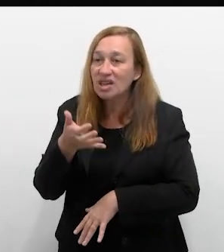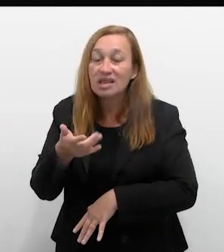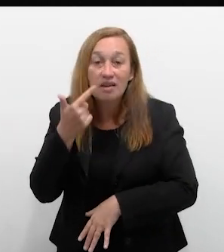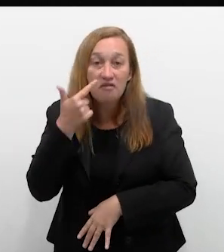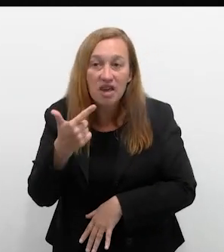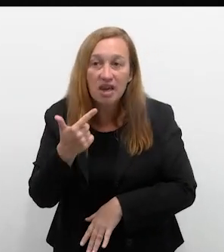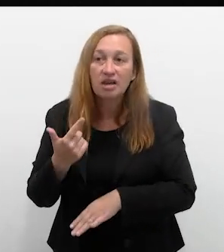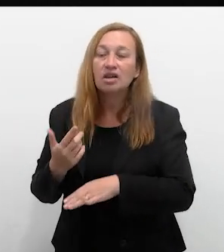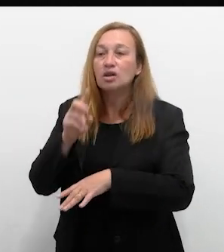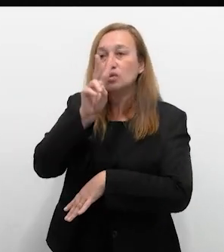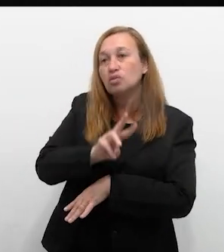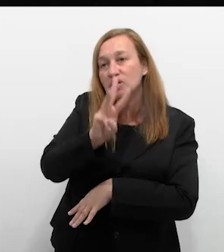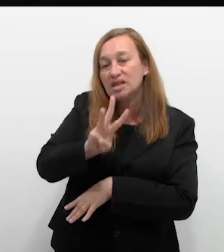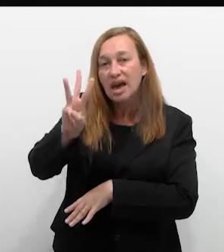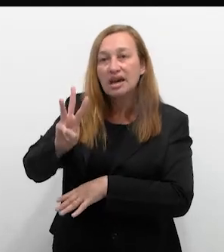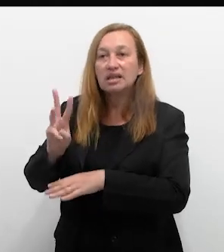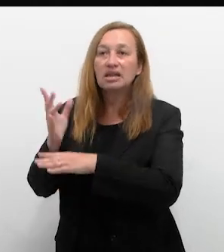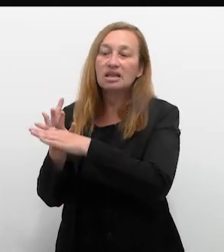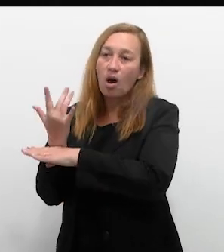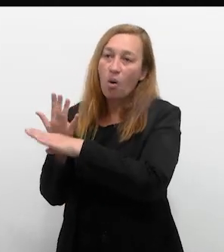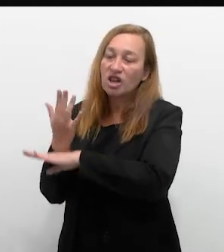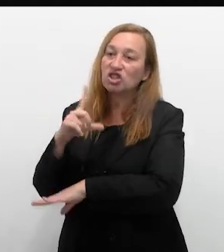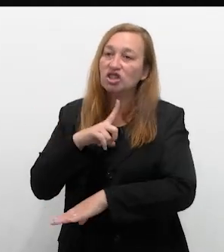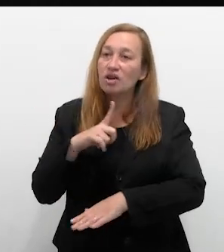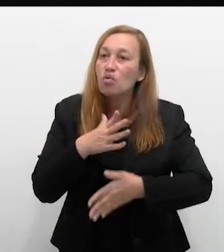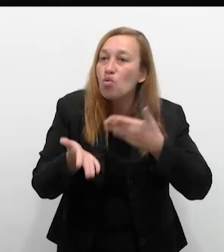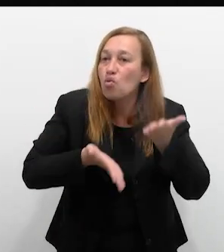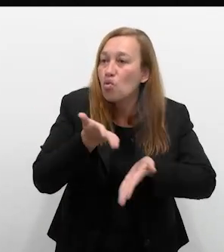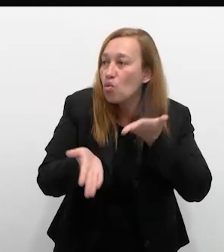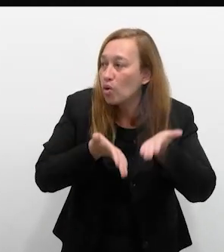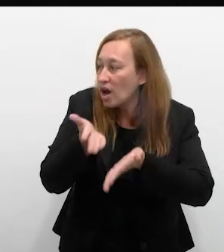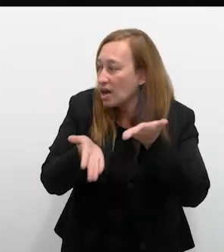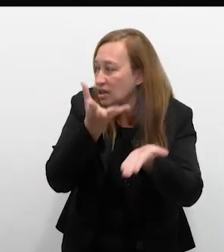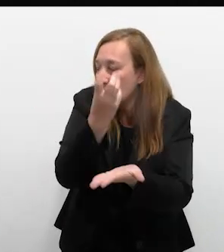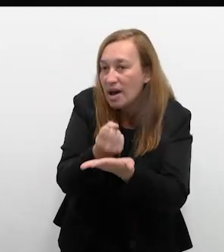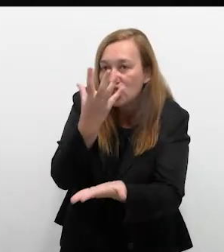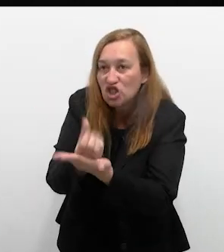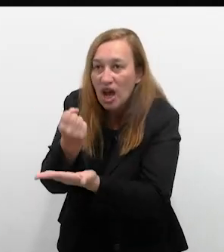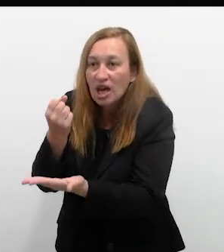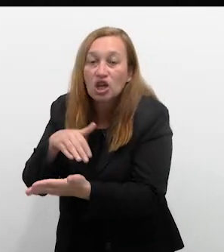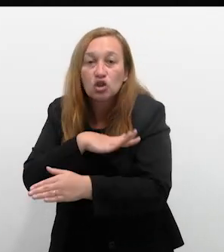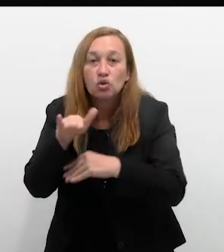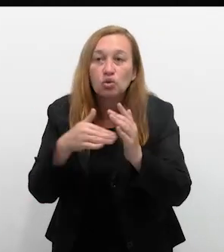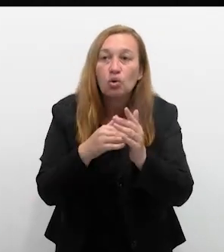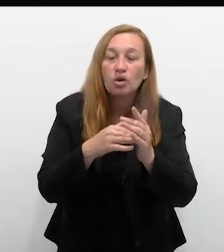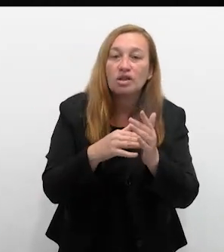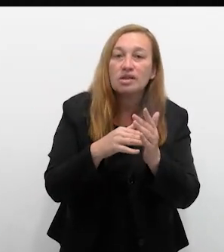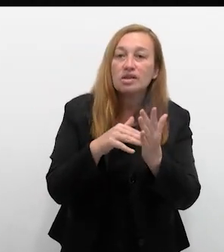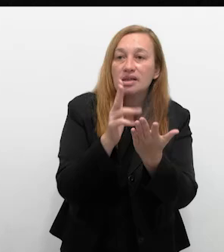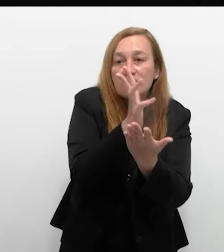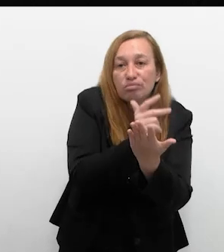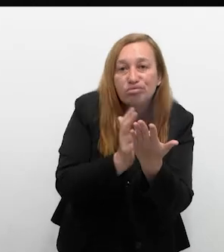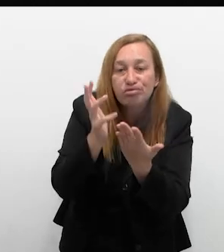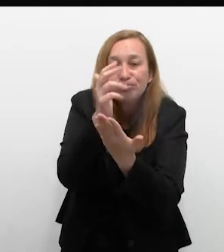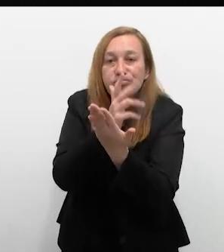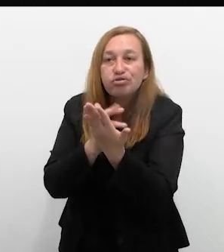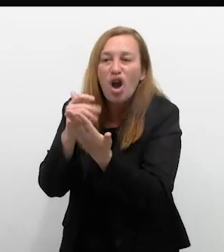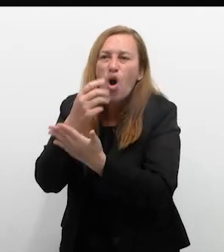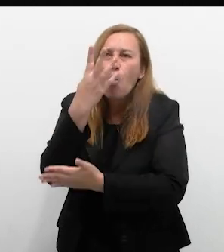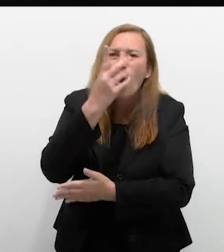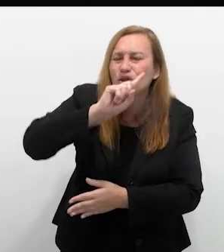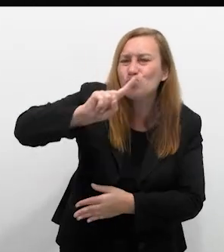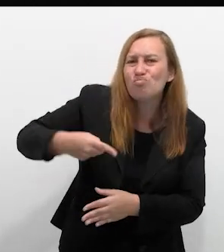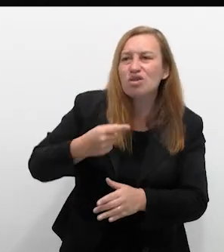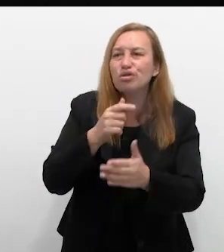Através do... Através do site da UERJ. Uhum. E aí a gente teve o cuidado de baixar todas essas imagens, são mais de 4.000 desenhos da